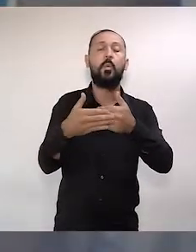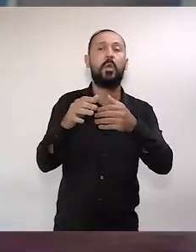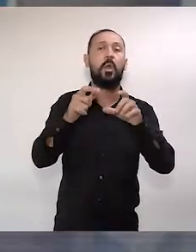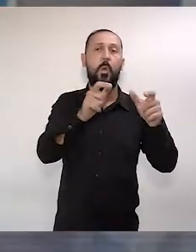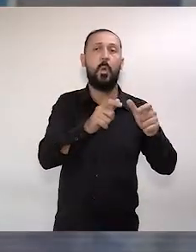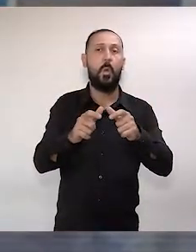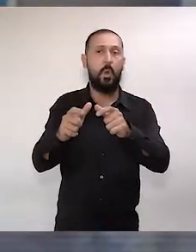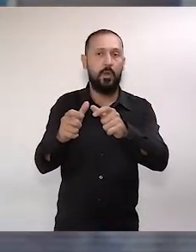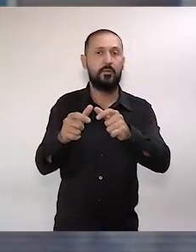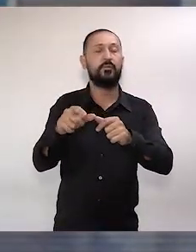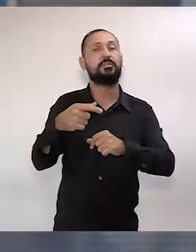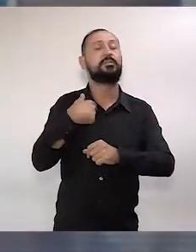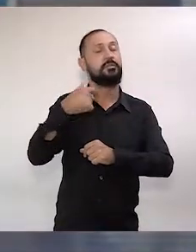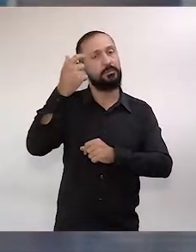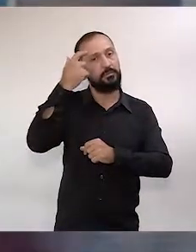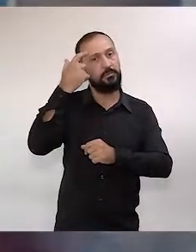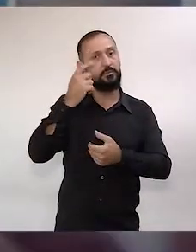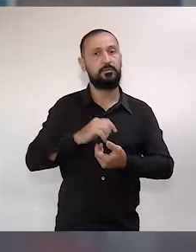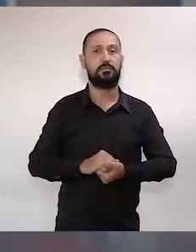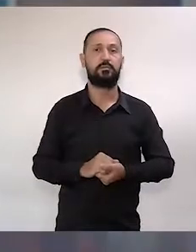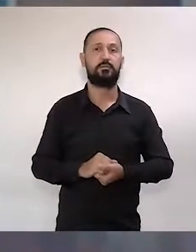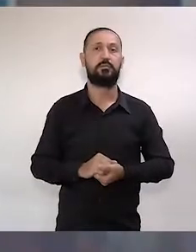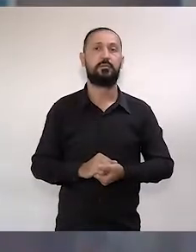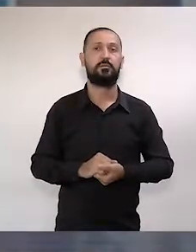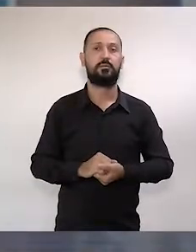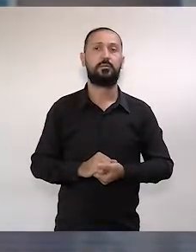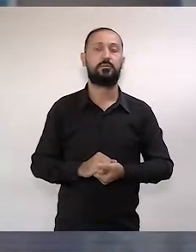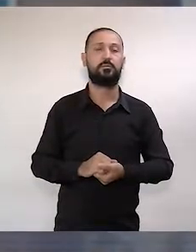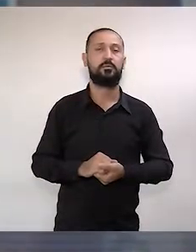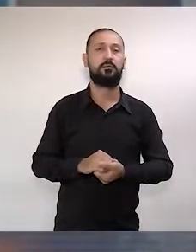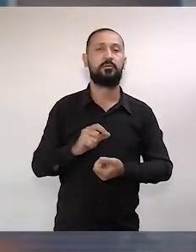moléculas de qualquer tipo de meio que você deseje,